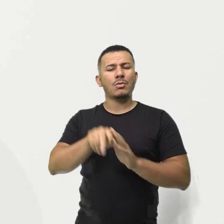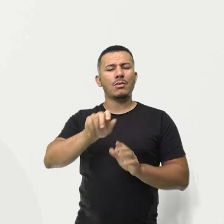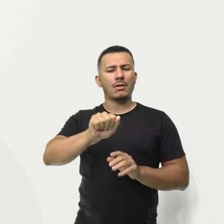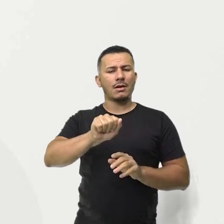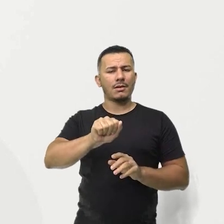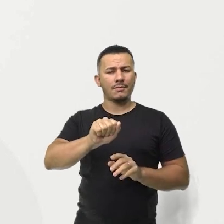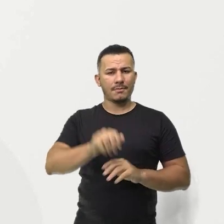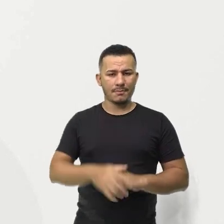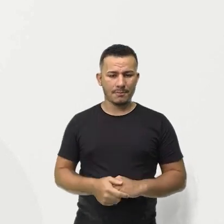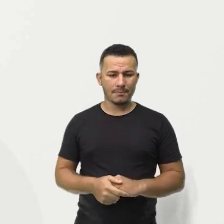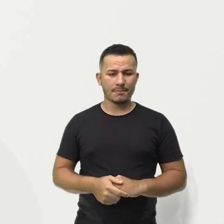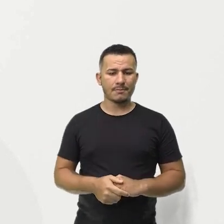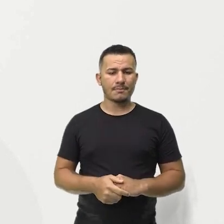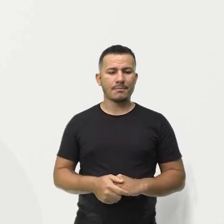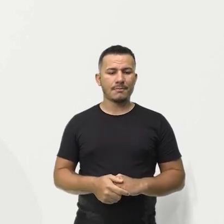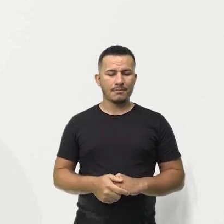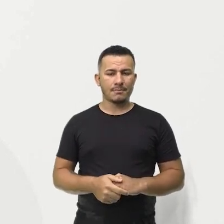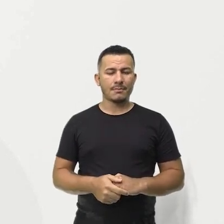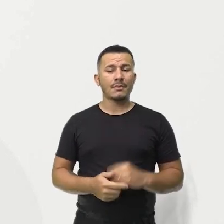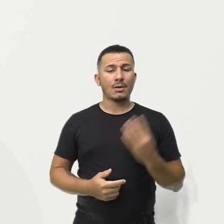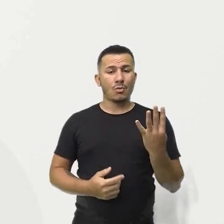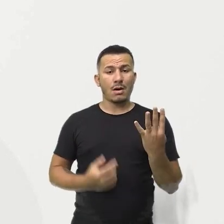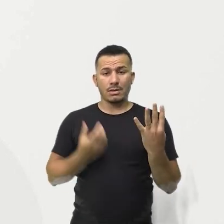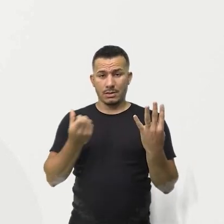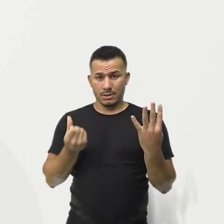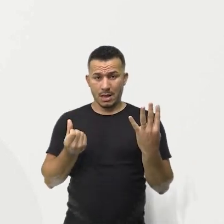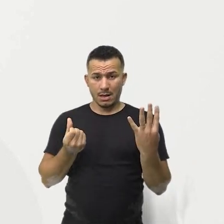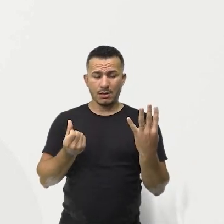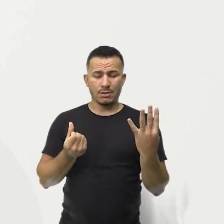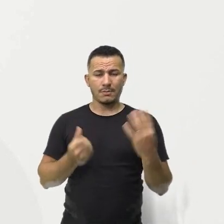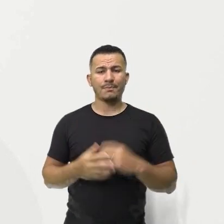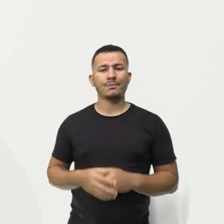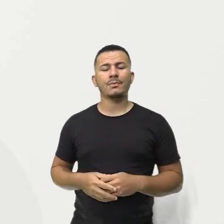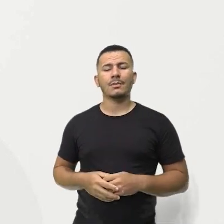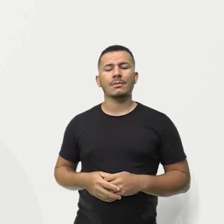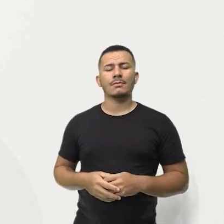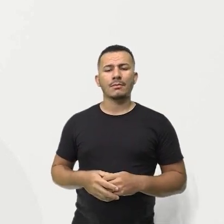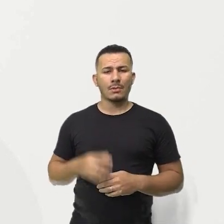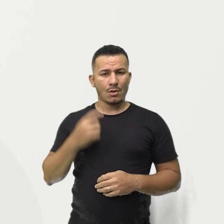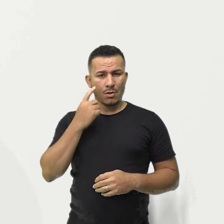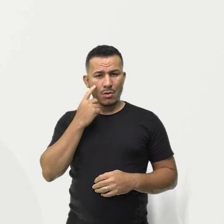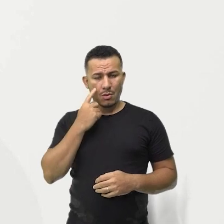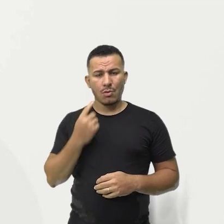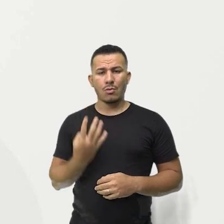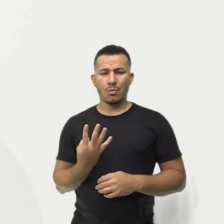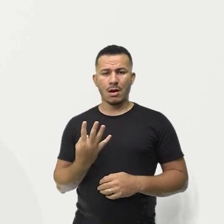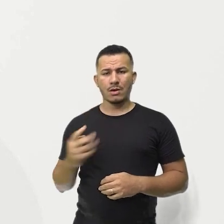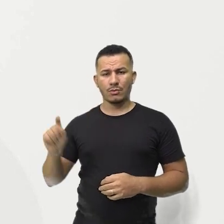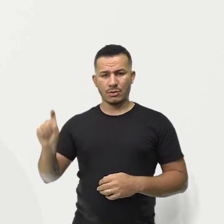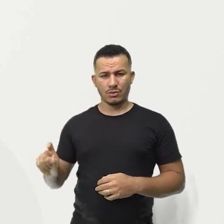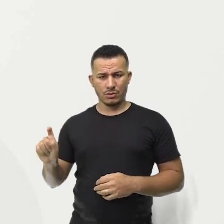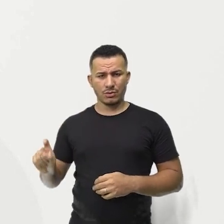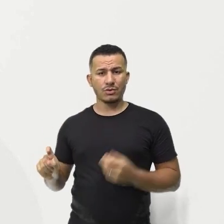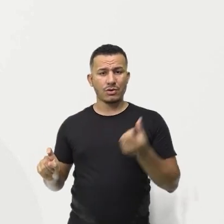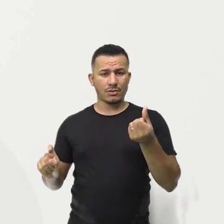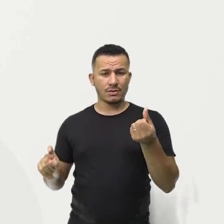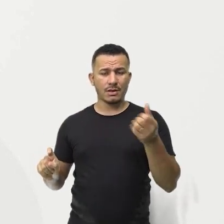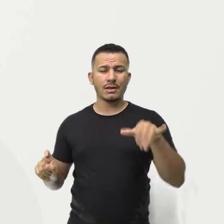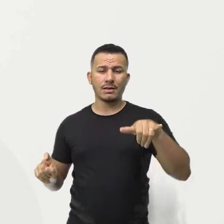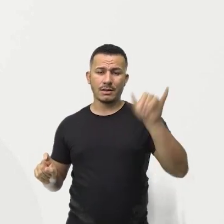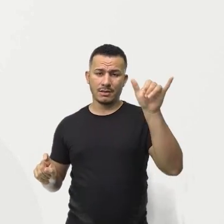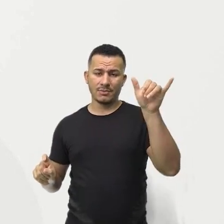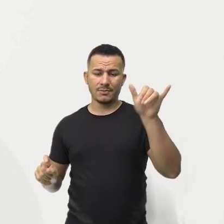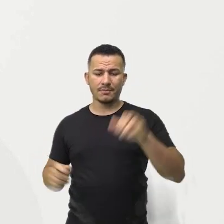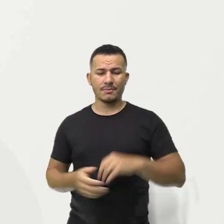Isso nosso pincel pega aqui. Bem por aqui vai estar o ponto 2 e 2, que ele é o ponto A', né? O